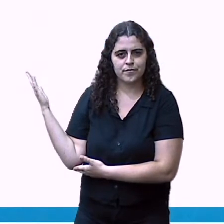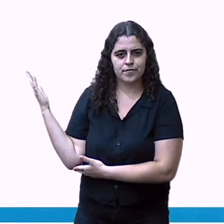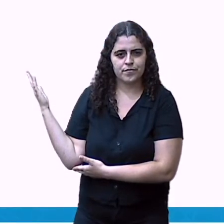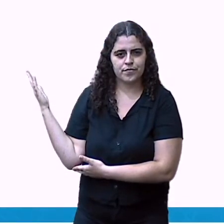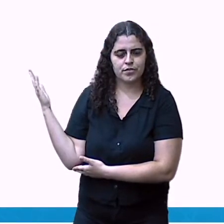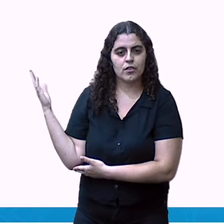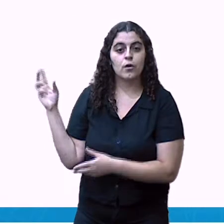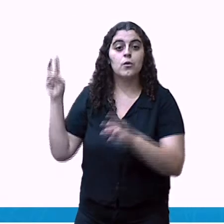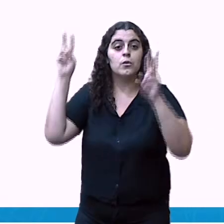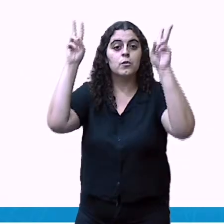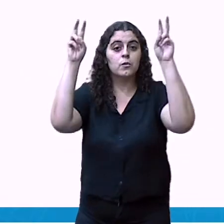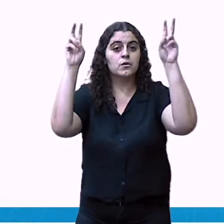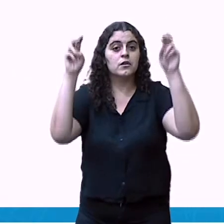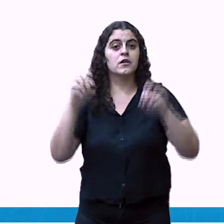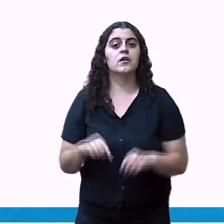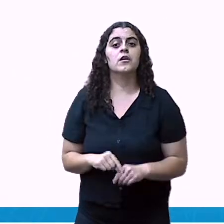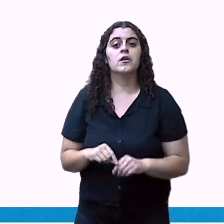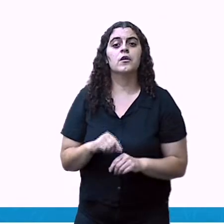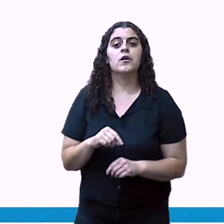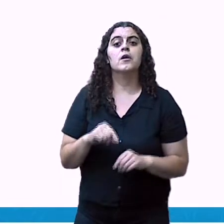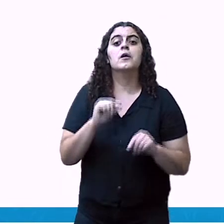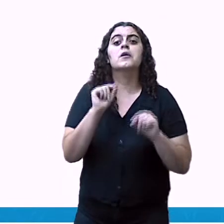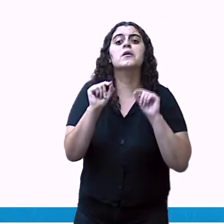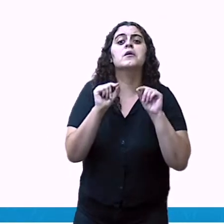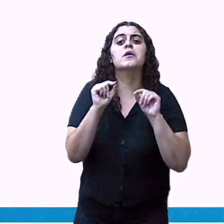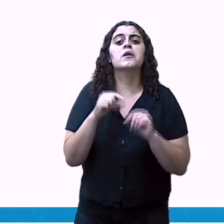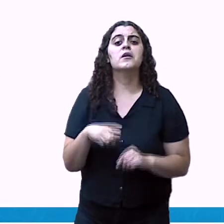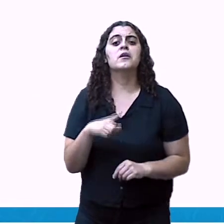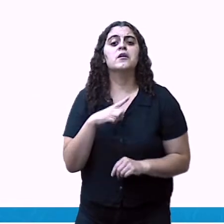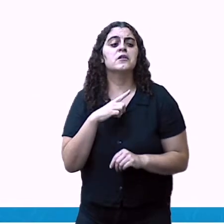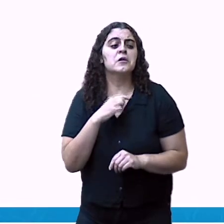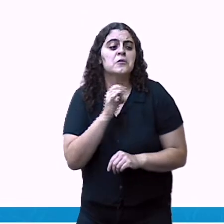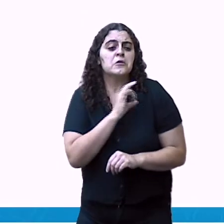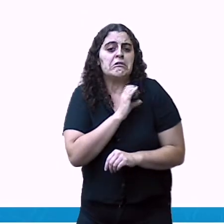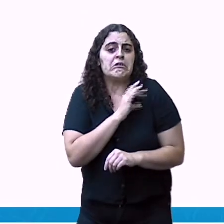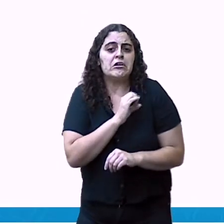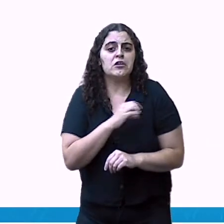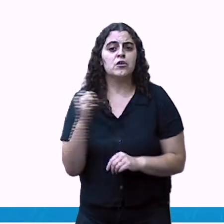Vamos lá, o tema da nossa história. Quem tem medo do novo?